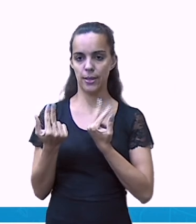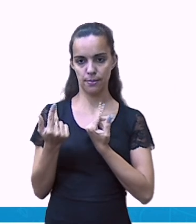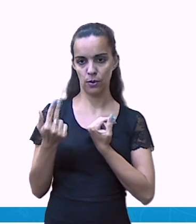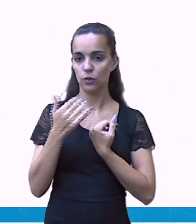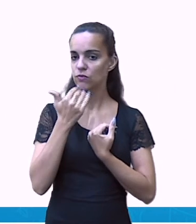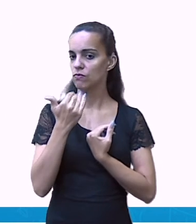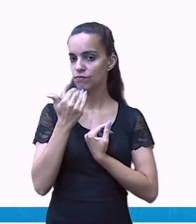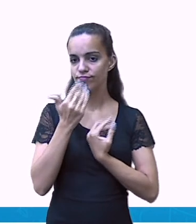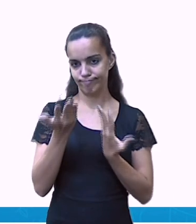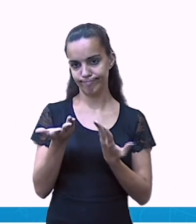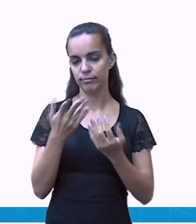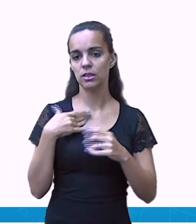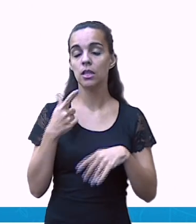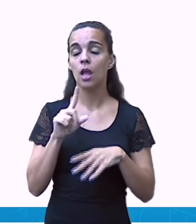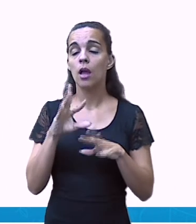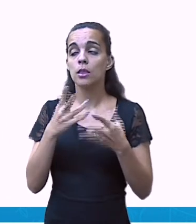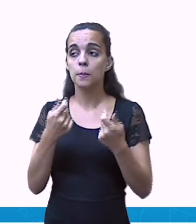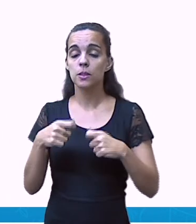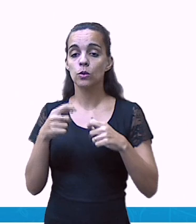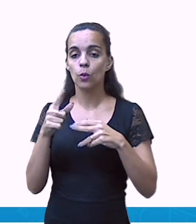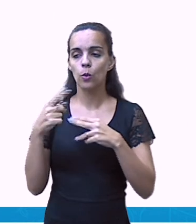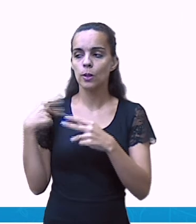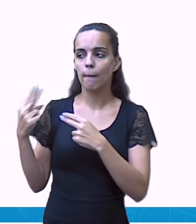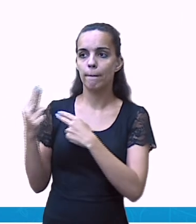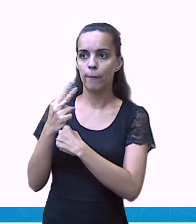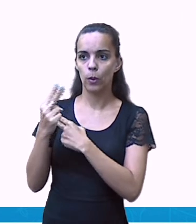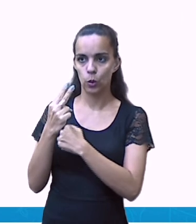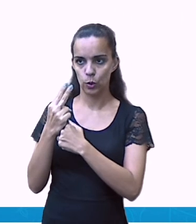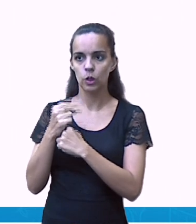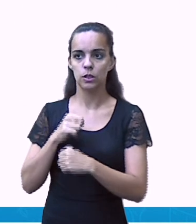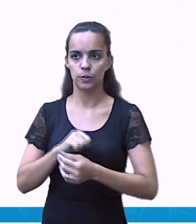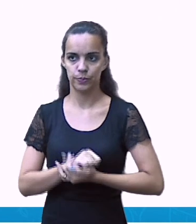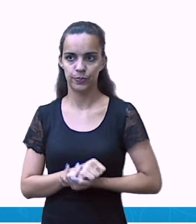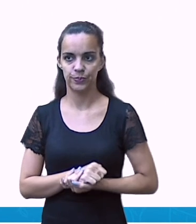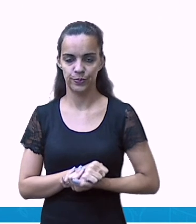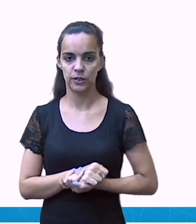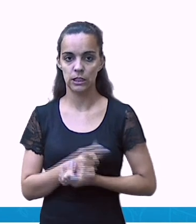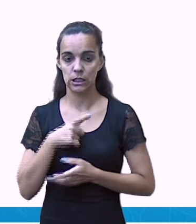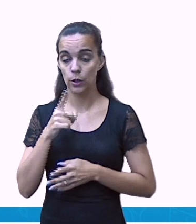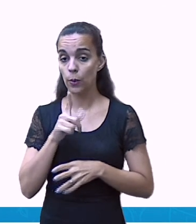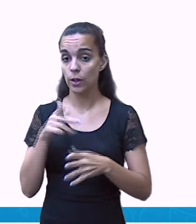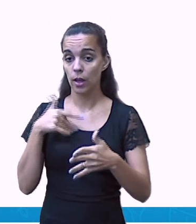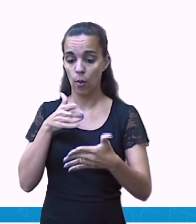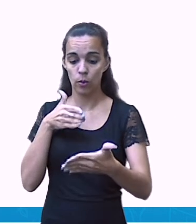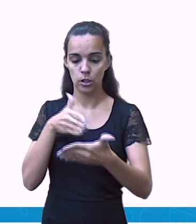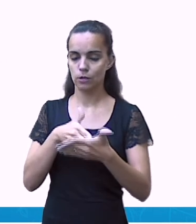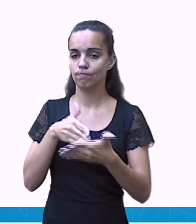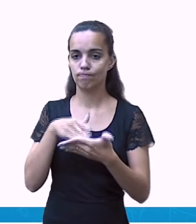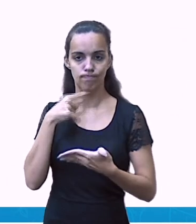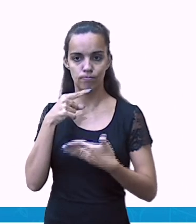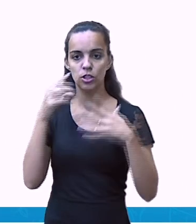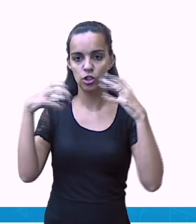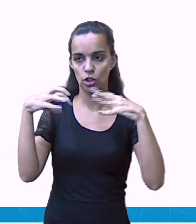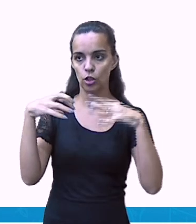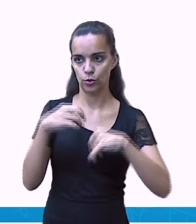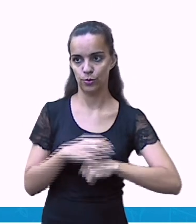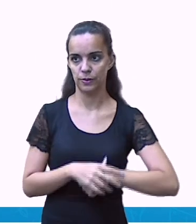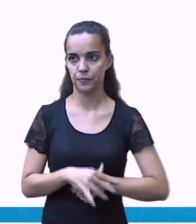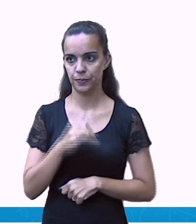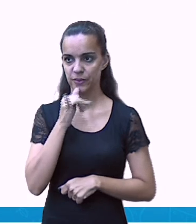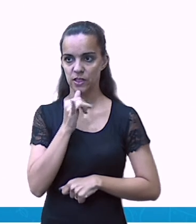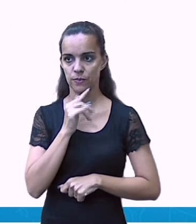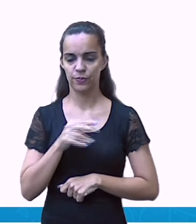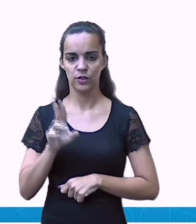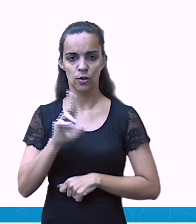é quando o material permite que líquidos ou gases passem por eles, tá bom? Então,